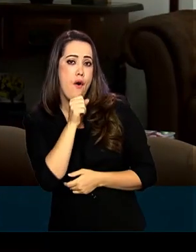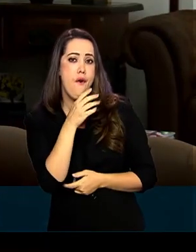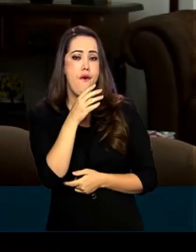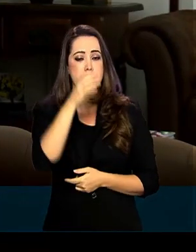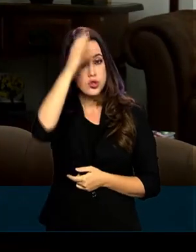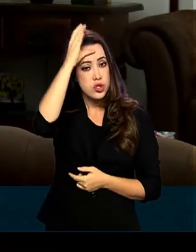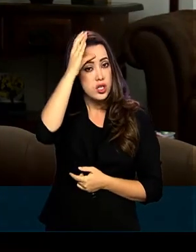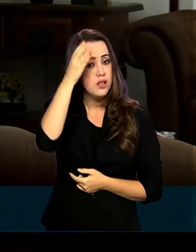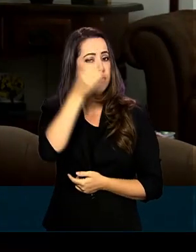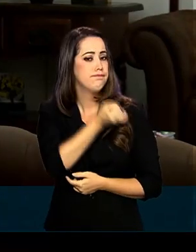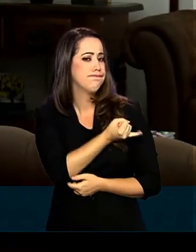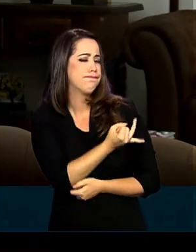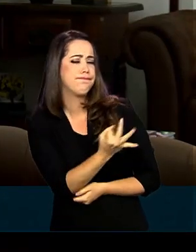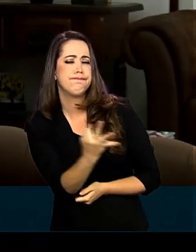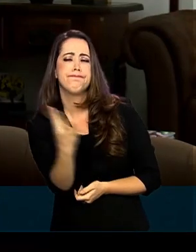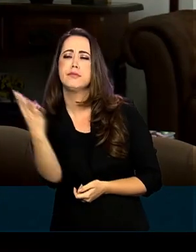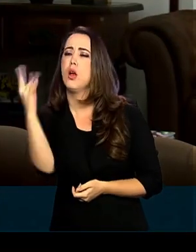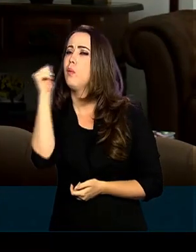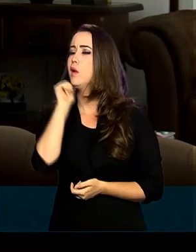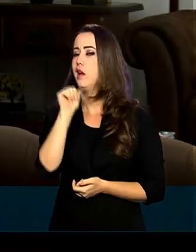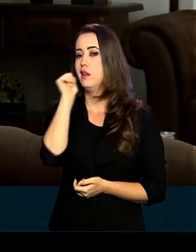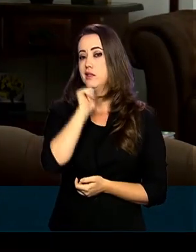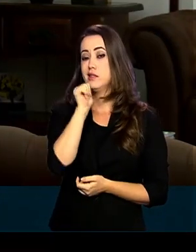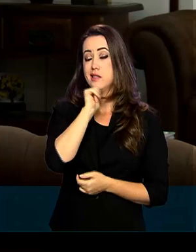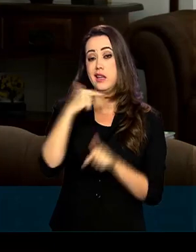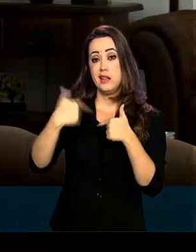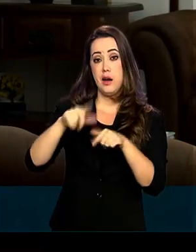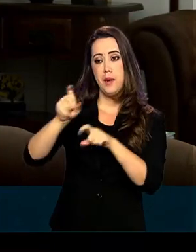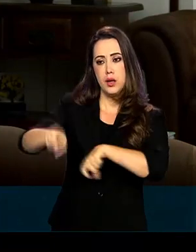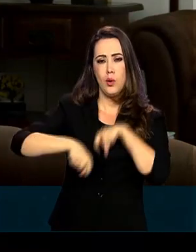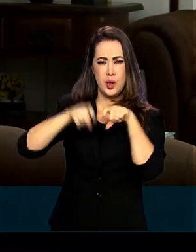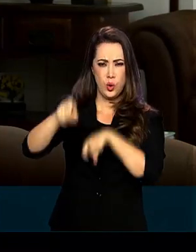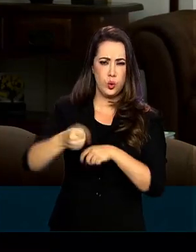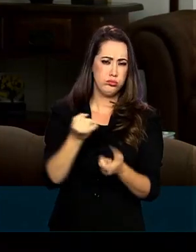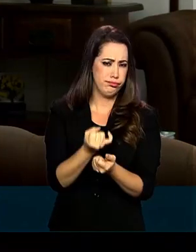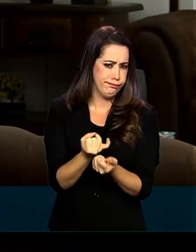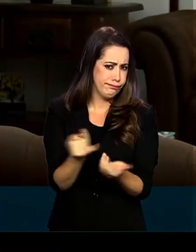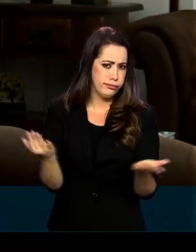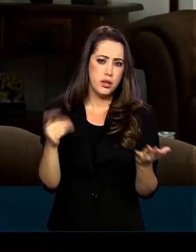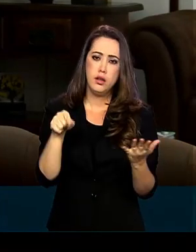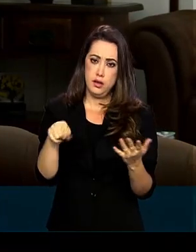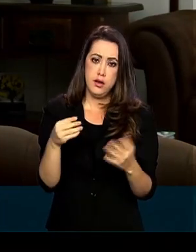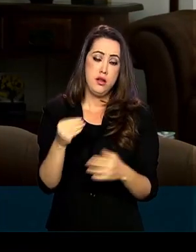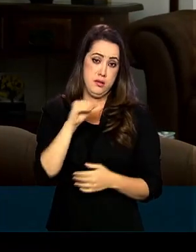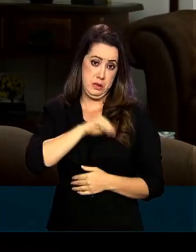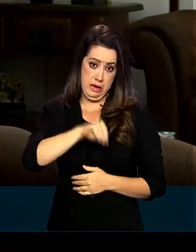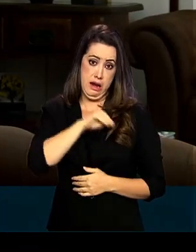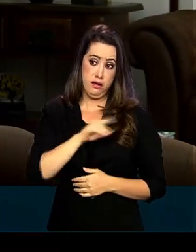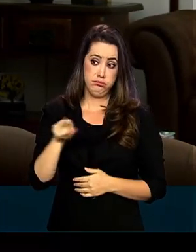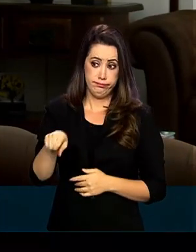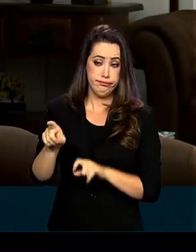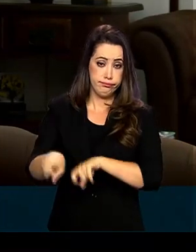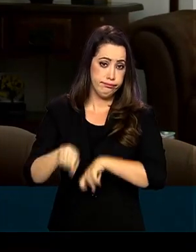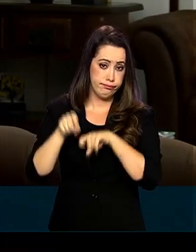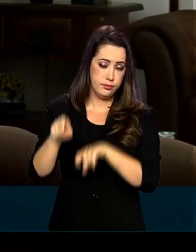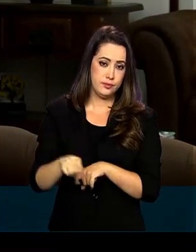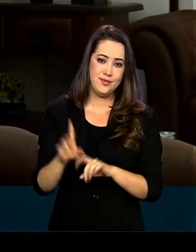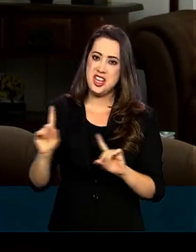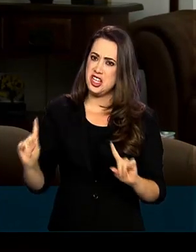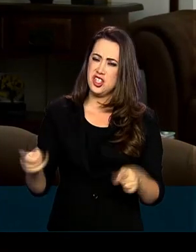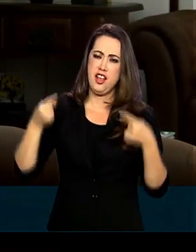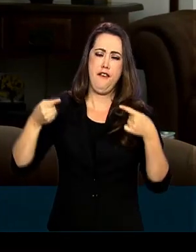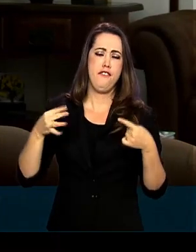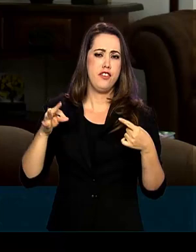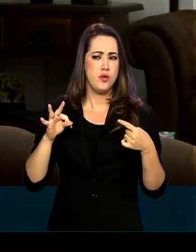trabalham com a agropecuária para sustentar as suas famílias. Mulheres que desafiam aí todas essas